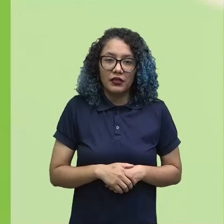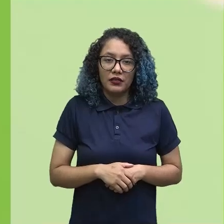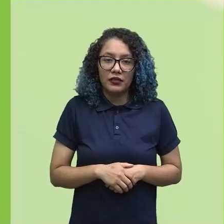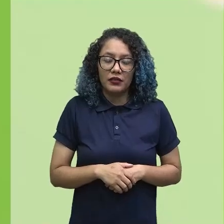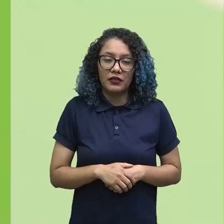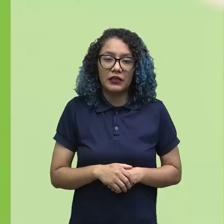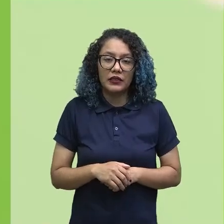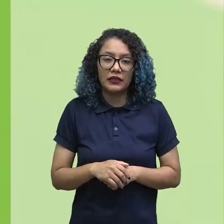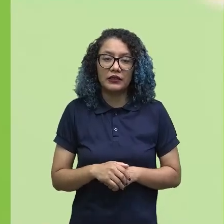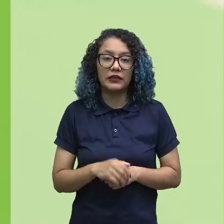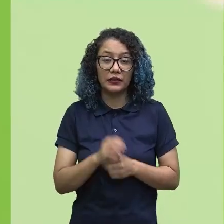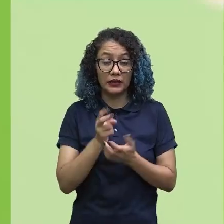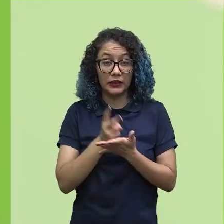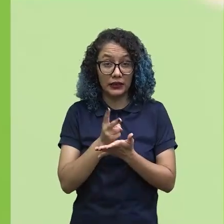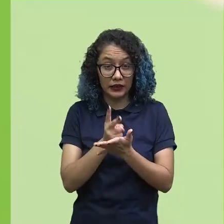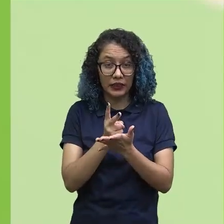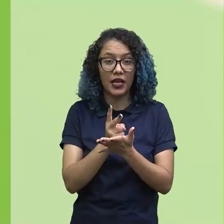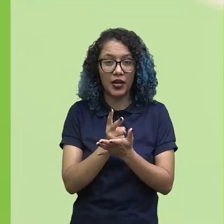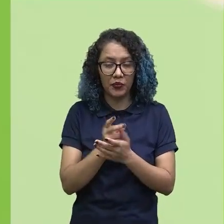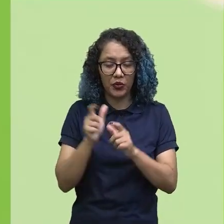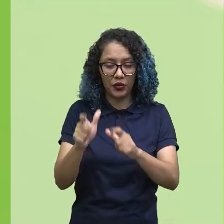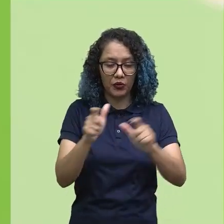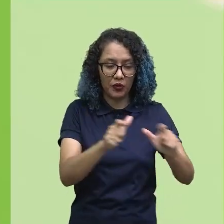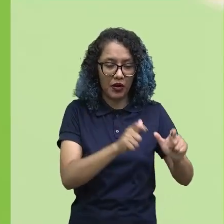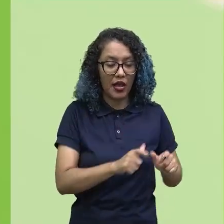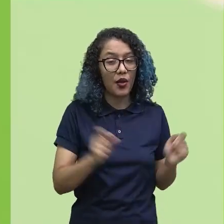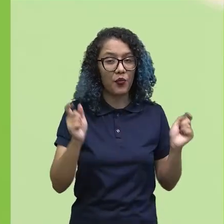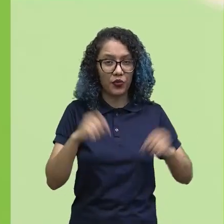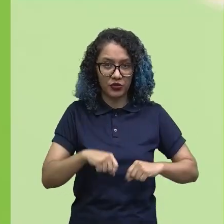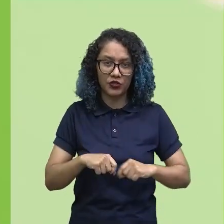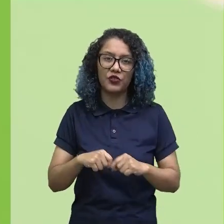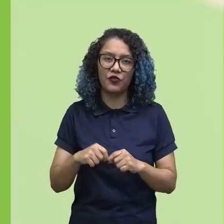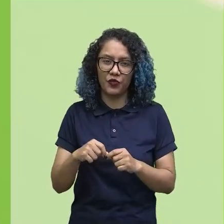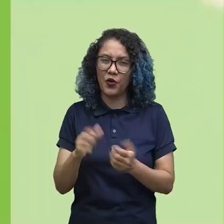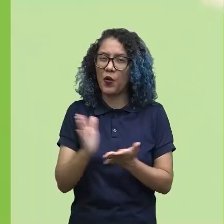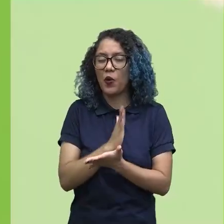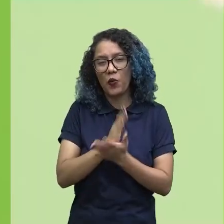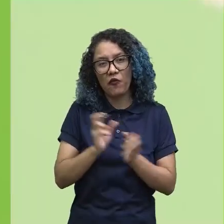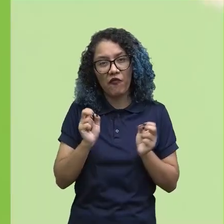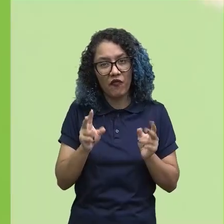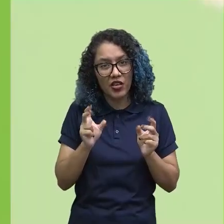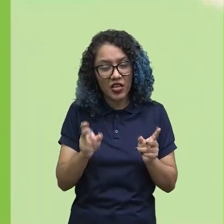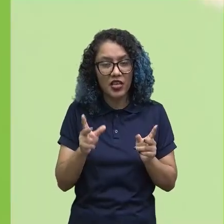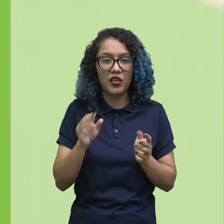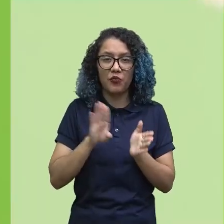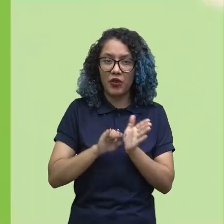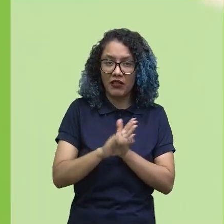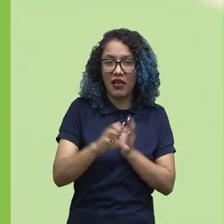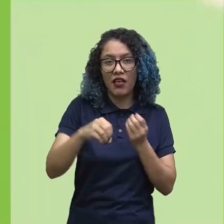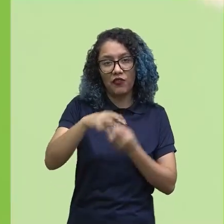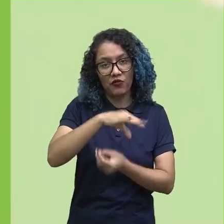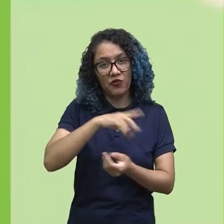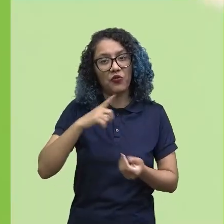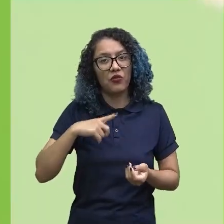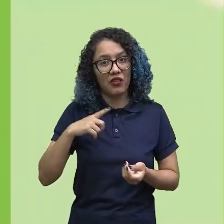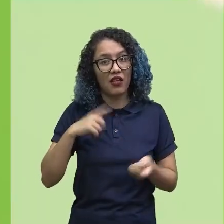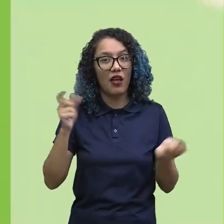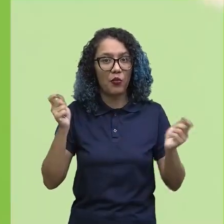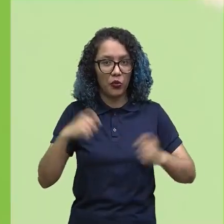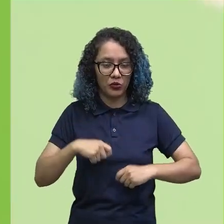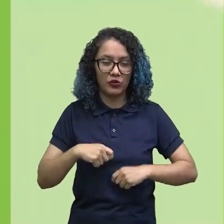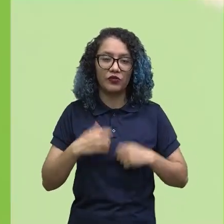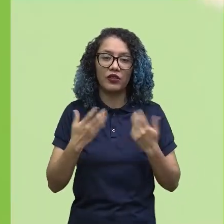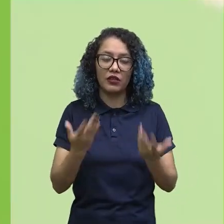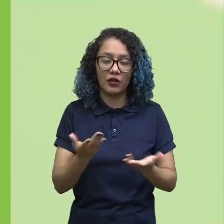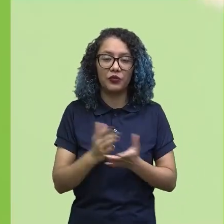acesso a diferentes áreas, diferentes regiões que podem estar com algum vírus, alguma bactéria ou algum fungo, né? Então, o sistema